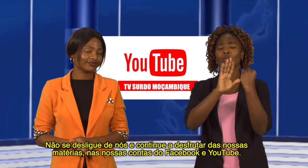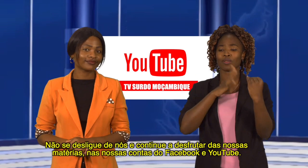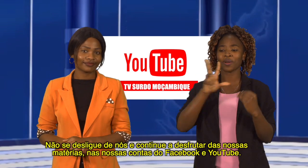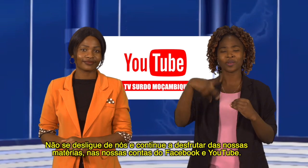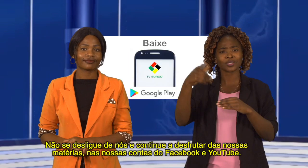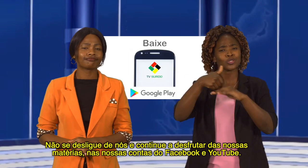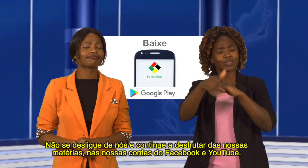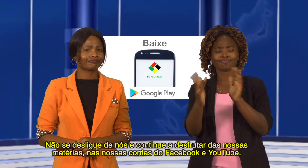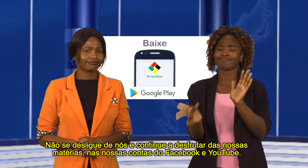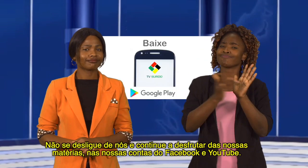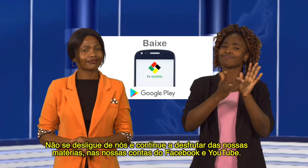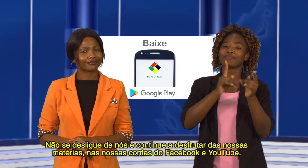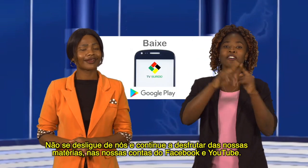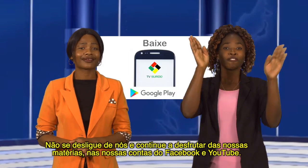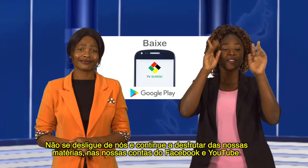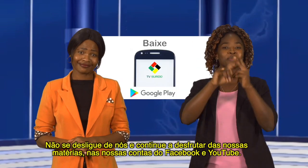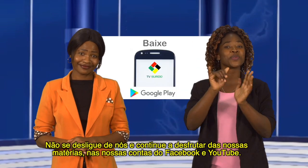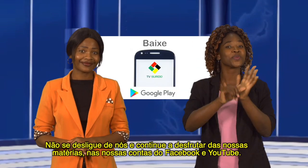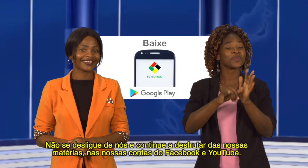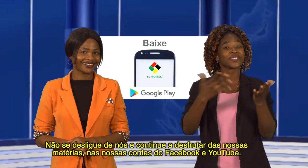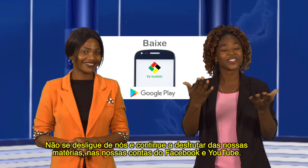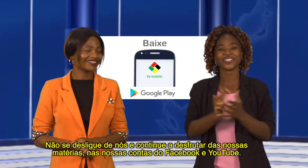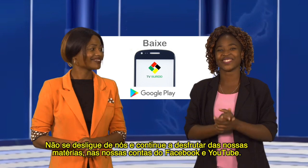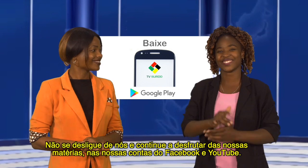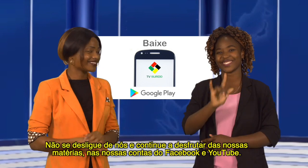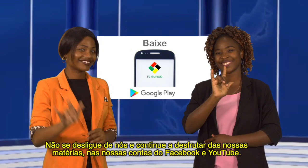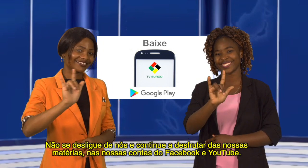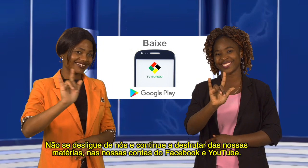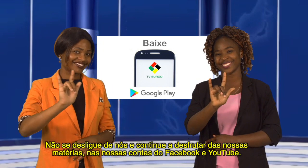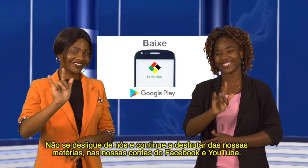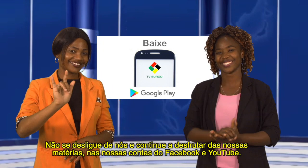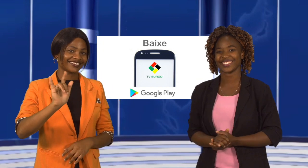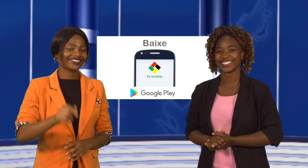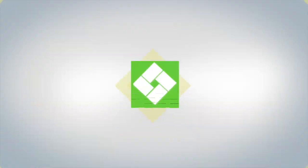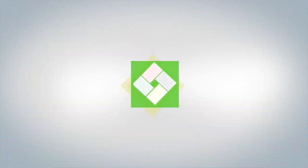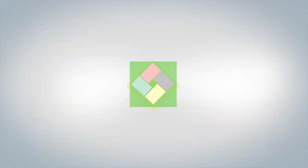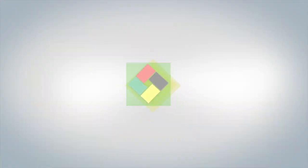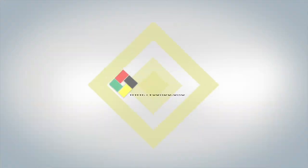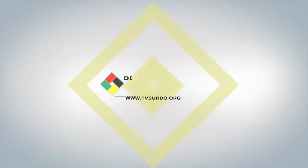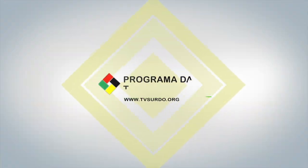nós e continue a desfrutar das nossas matérias nas nossas contas do Facebook e YouTube.